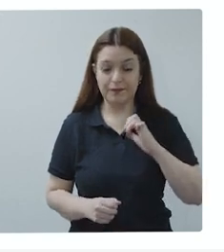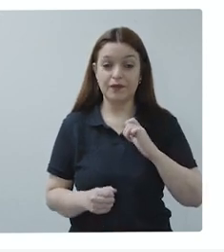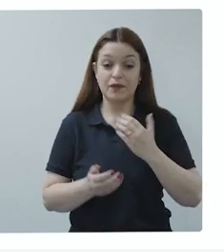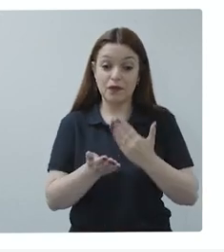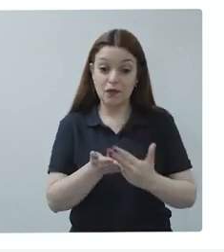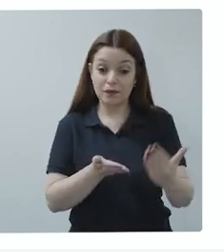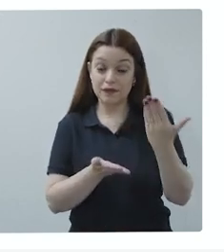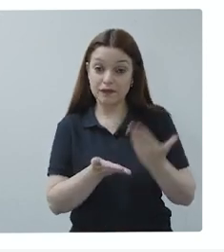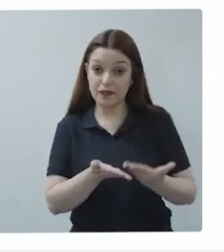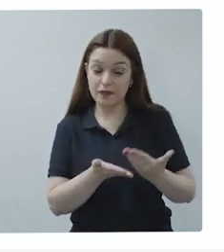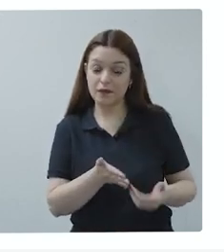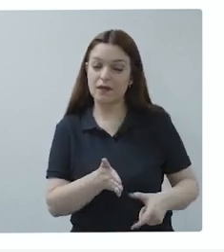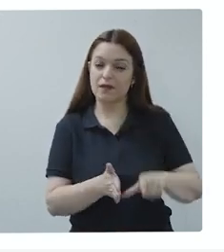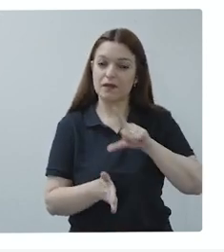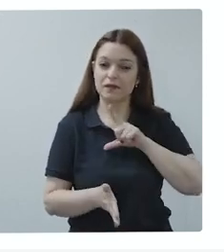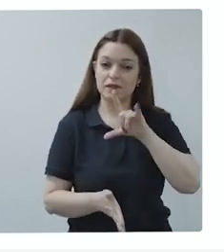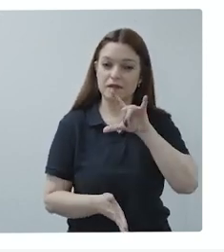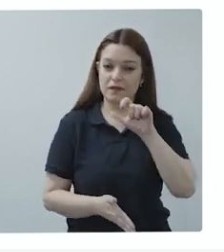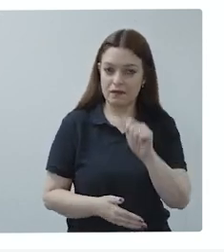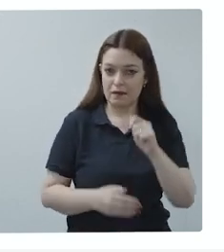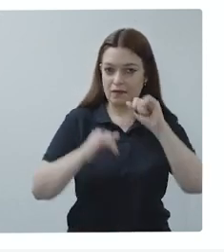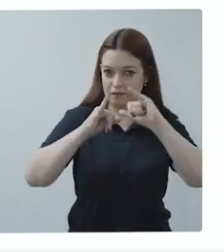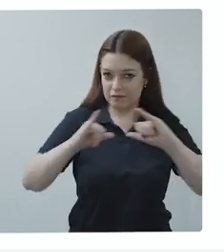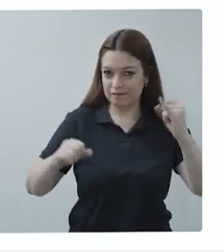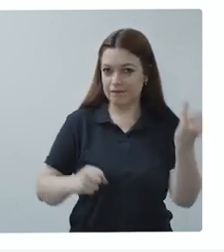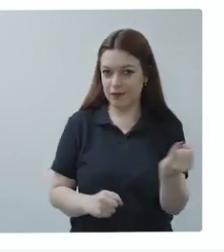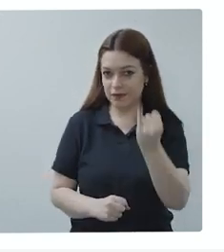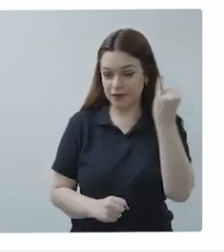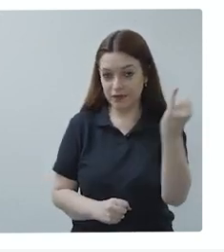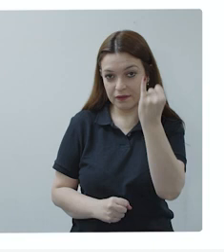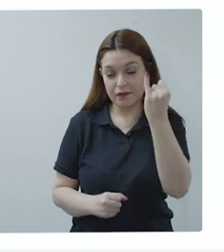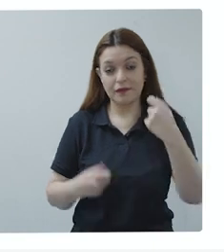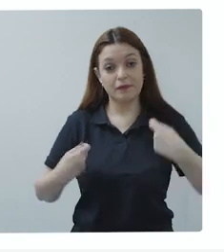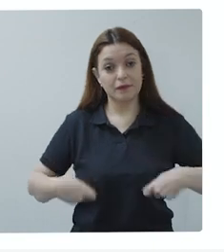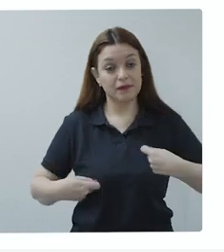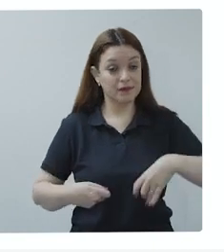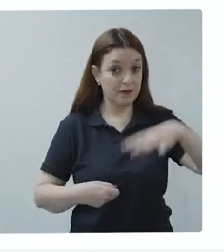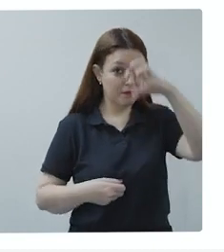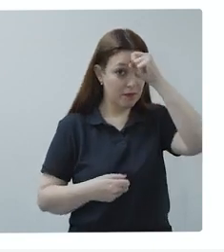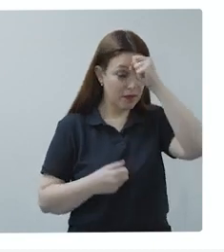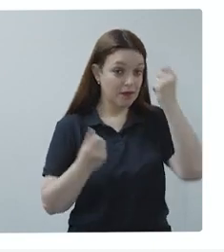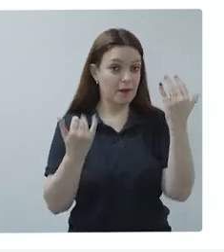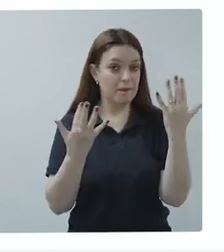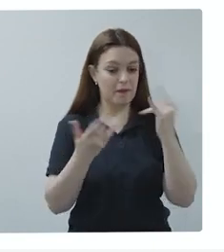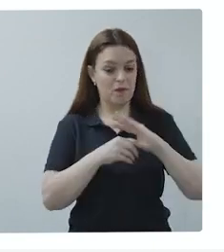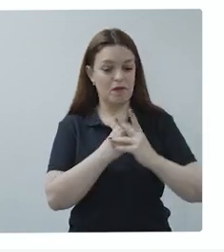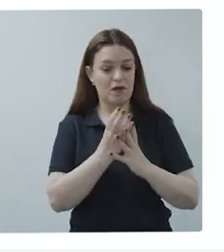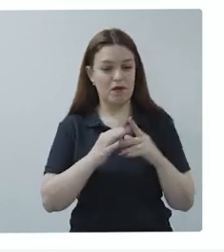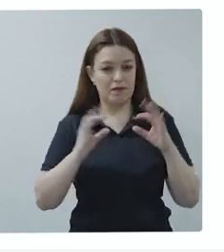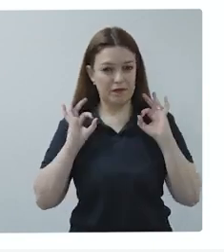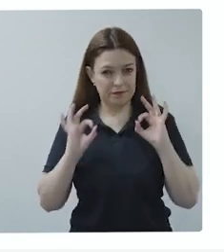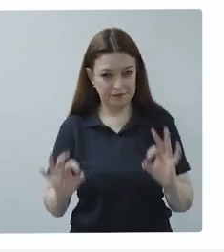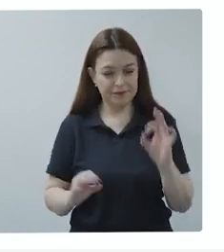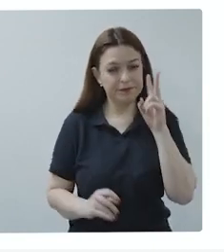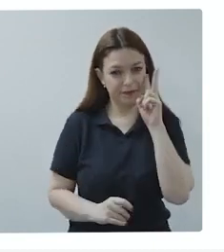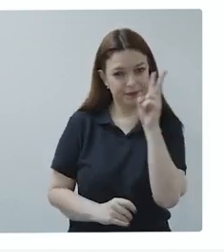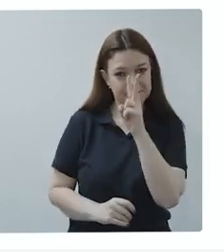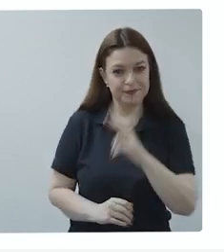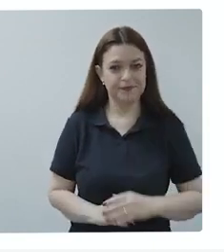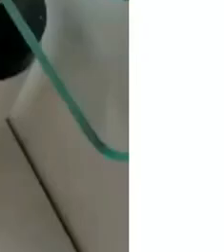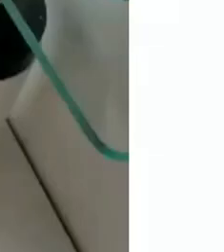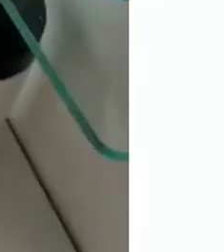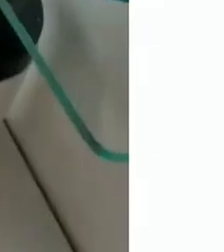começarmos a aula, a Lia tem um recado muito importante. Vamos aprender a lavar as mãos corretamente, de olho no